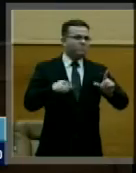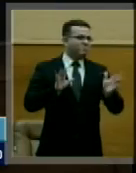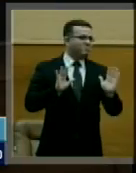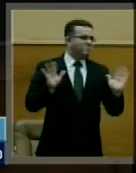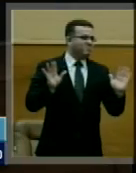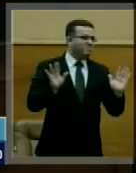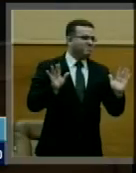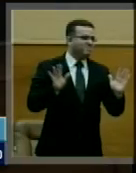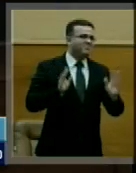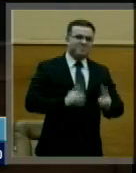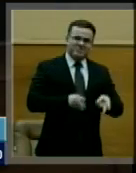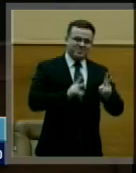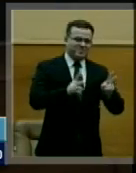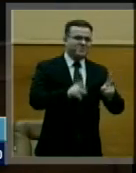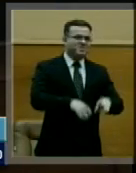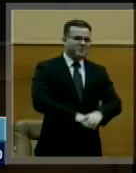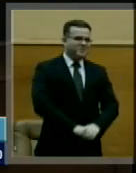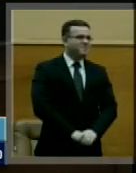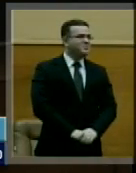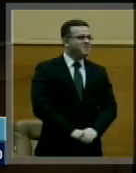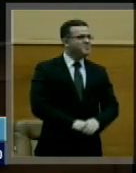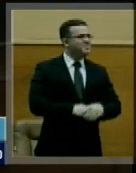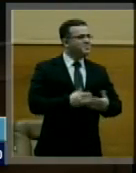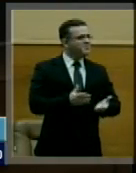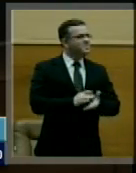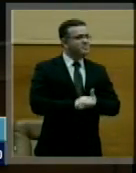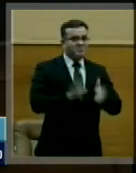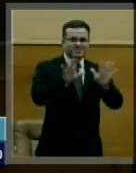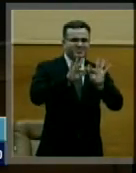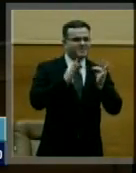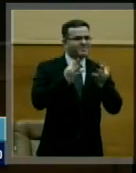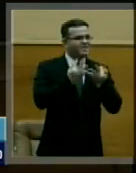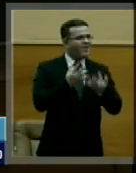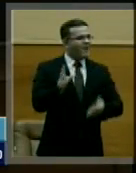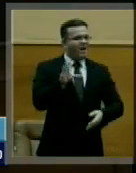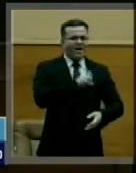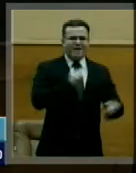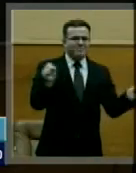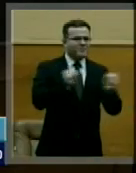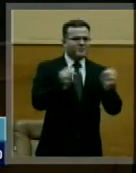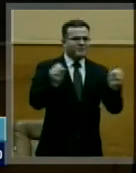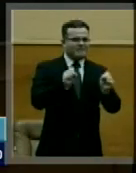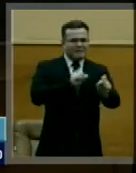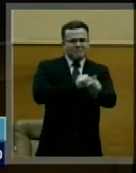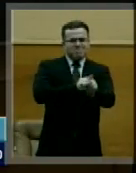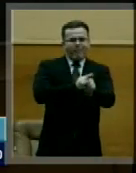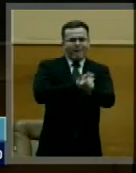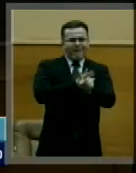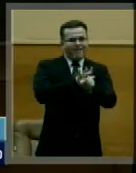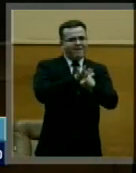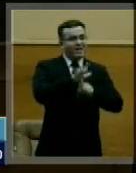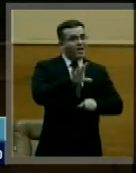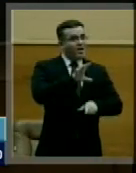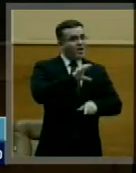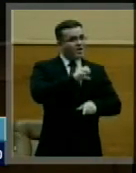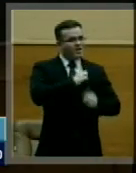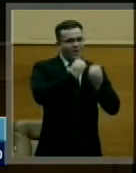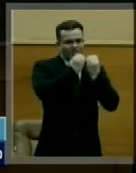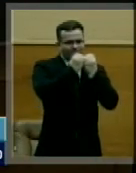aí ia. Amava a família, adorava os amigos e gostava de tocar